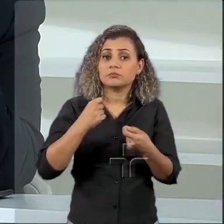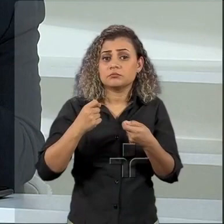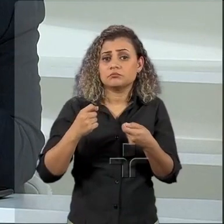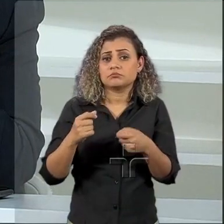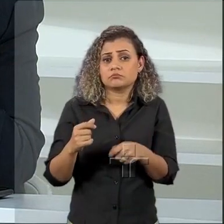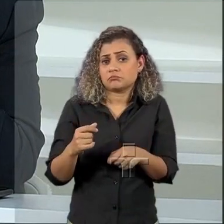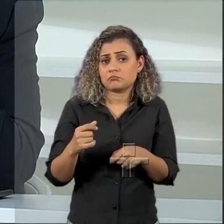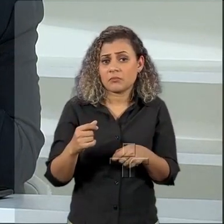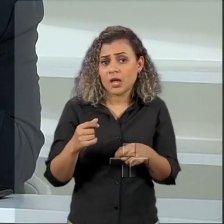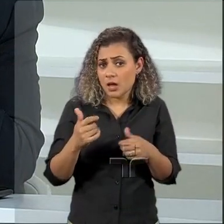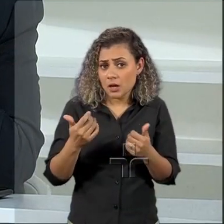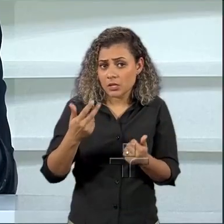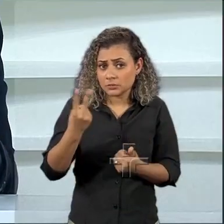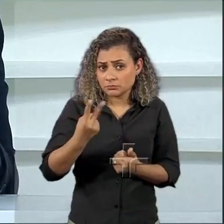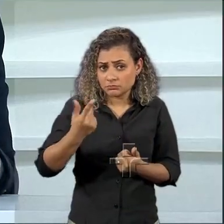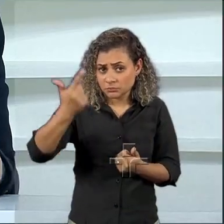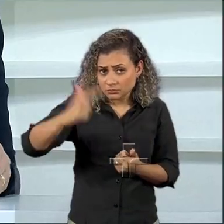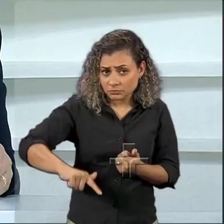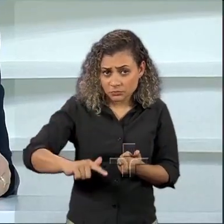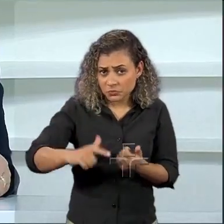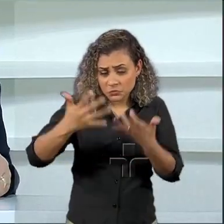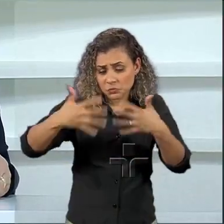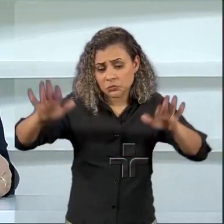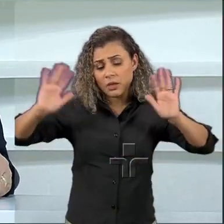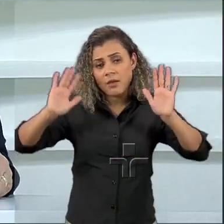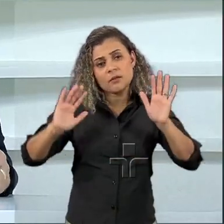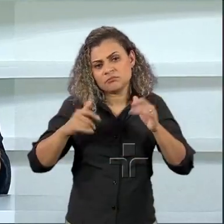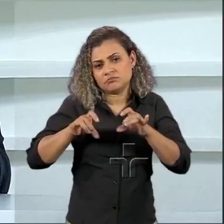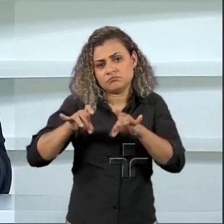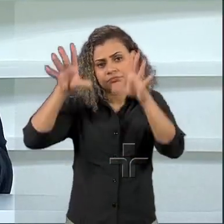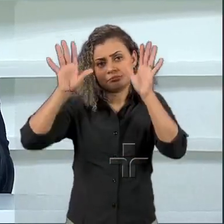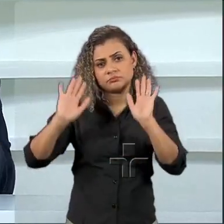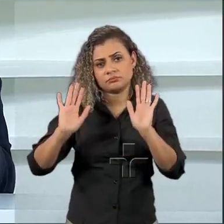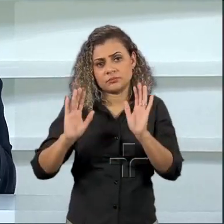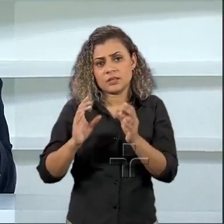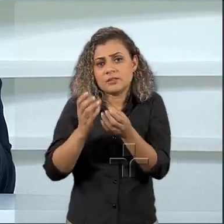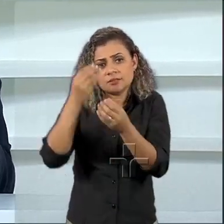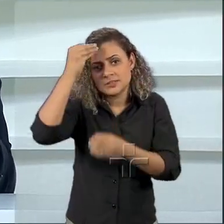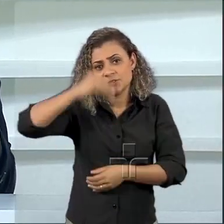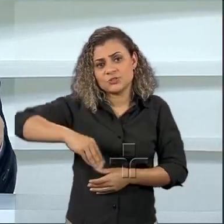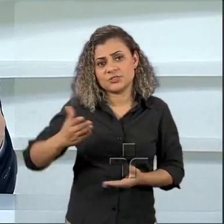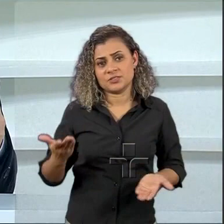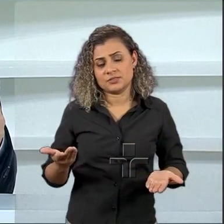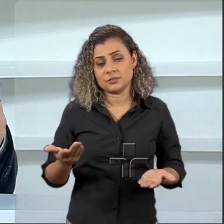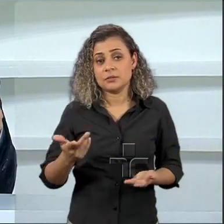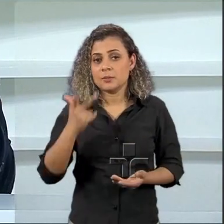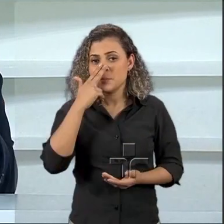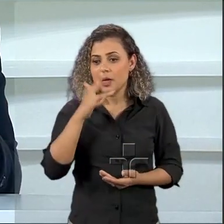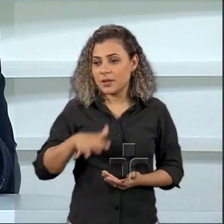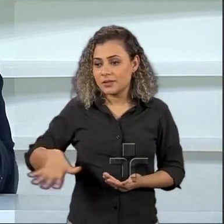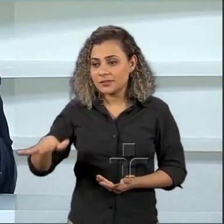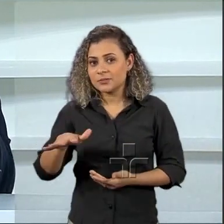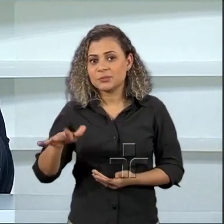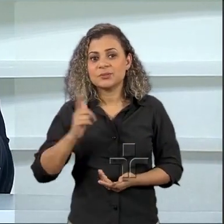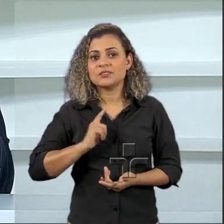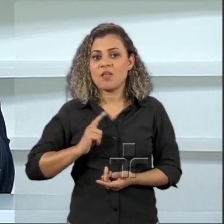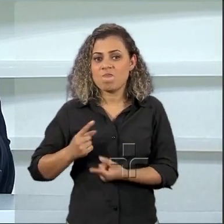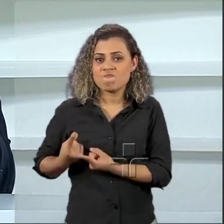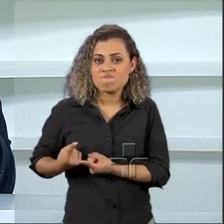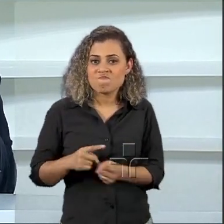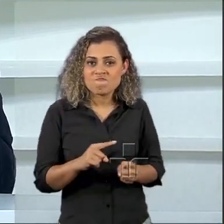de reeleição, para estabelecer um pacto. Sim, sim. Mas é que o outro lado, claramente, parece estar jogando na fratura,